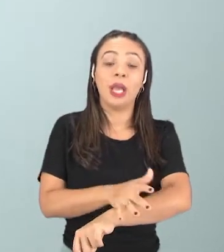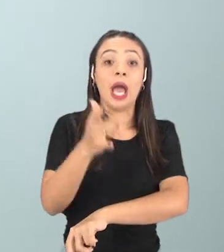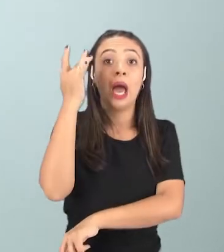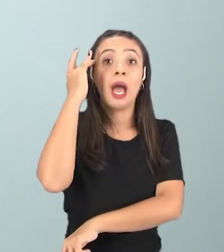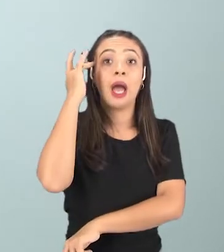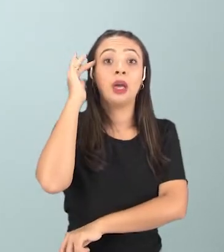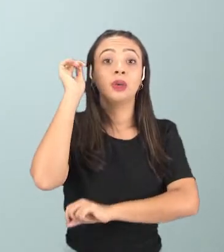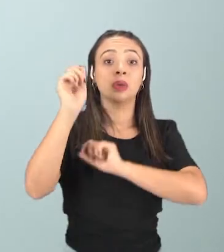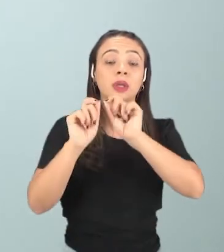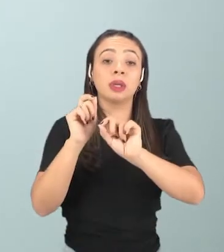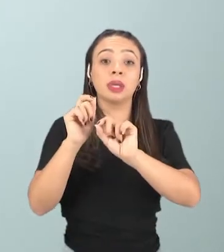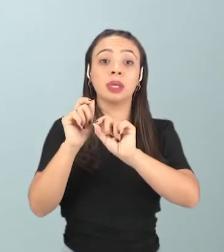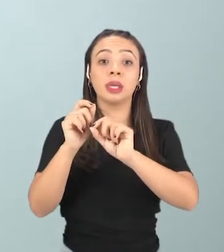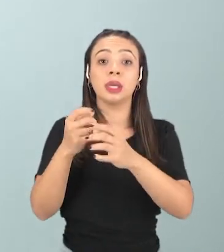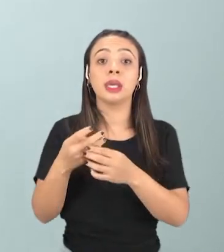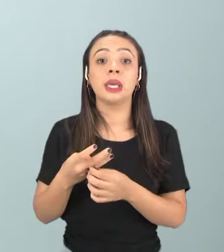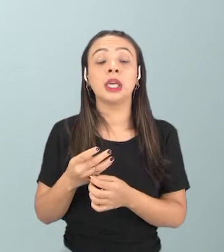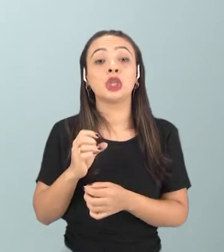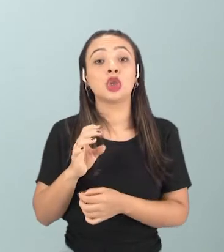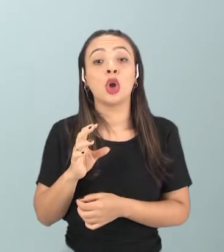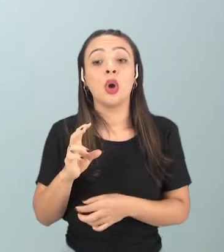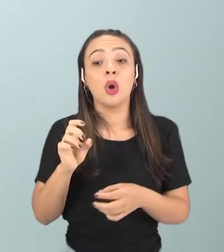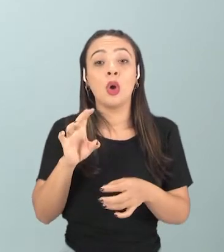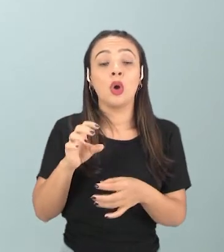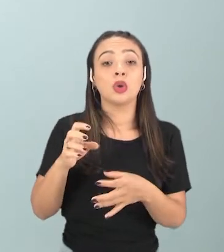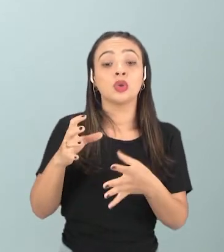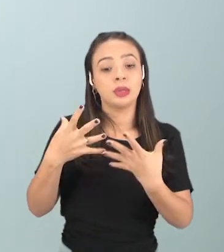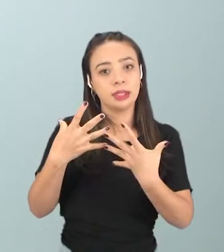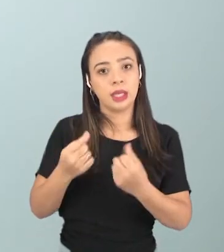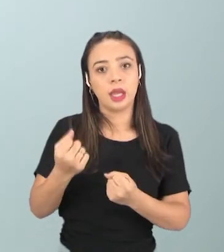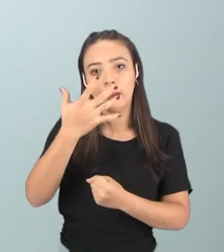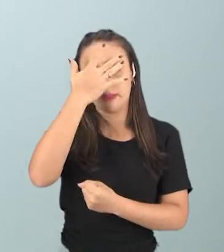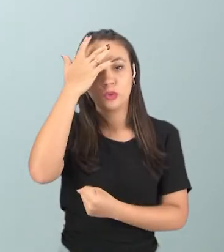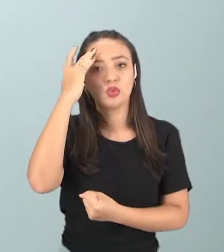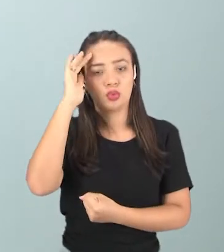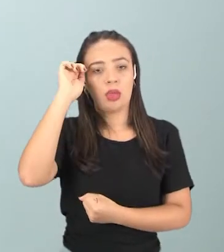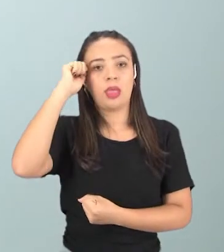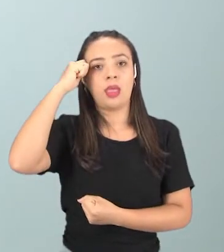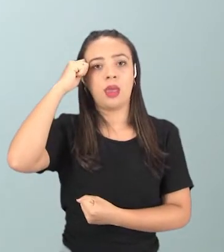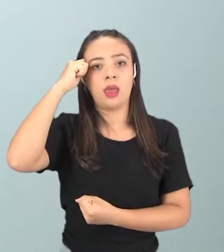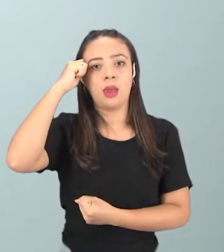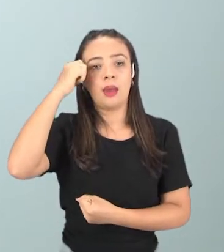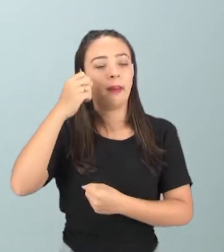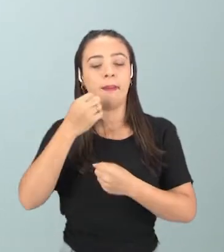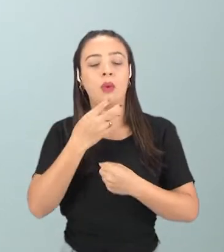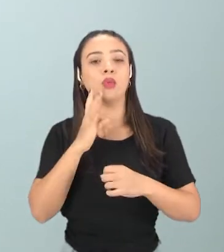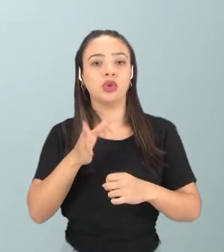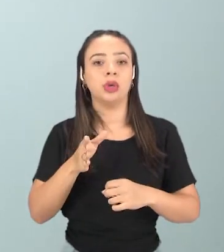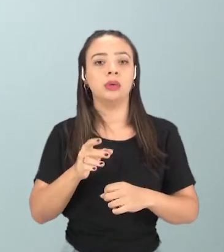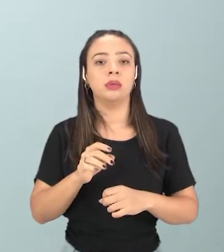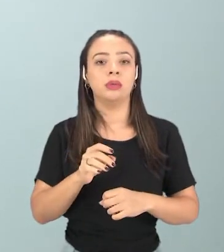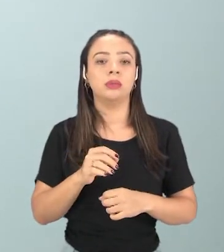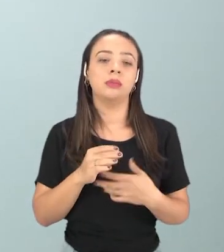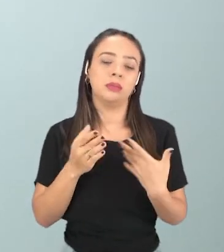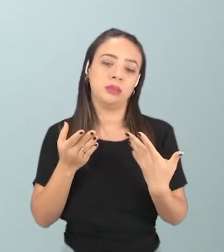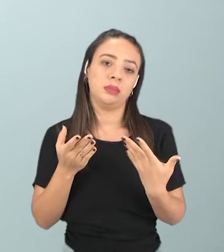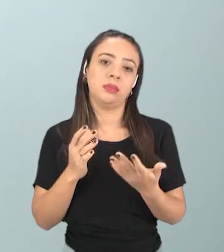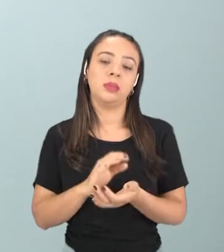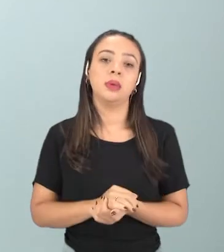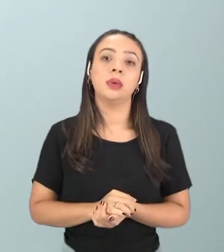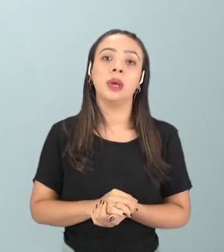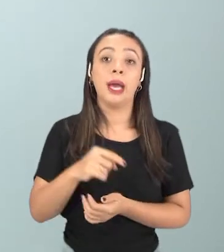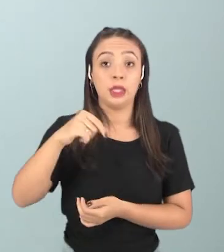simples reconhecimento da pessoa negra é suficiente para o respeito dela e da sua dignidade. No